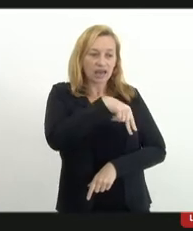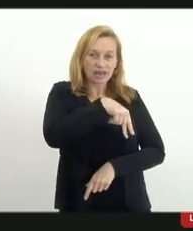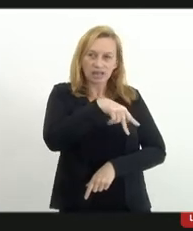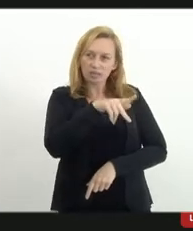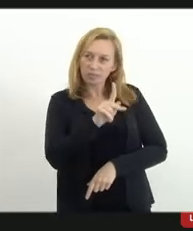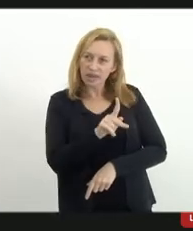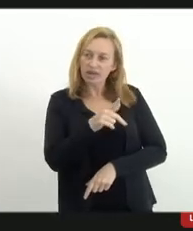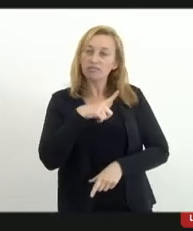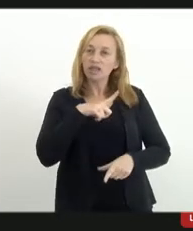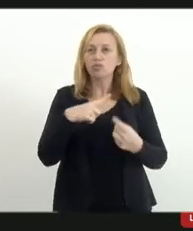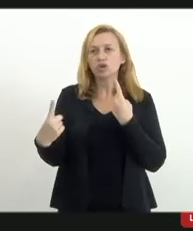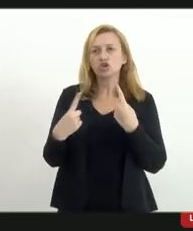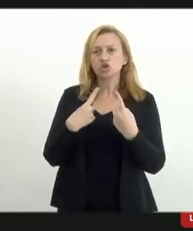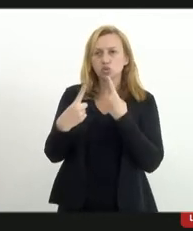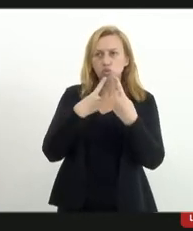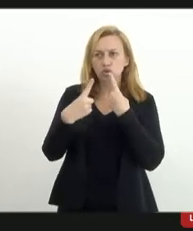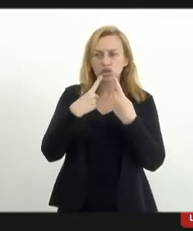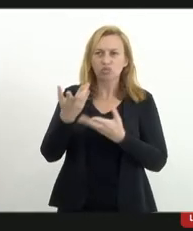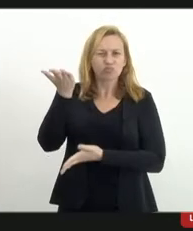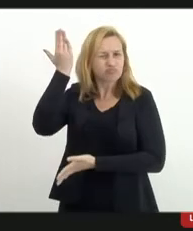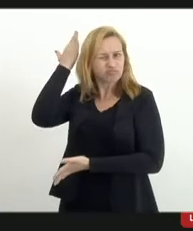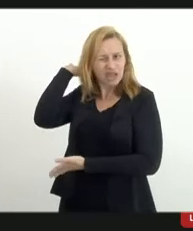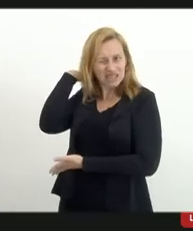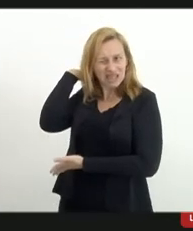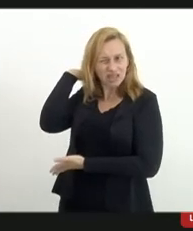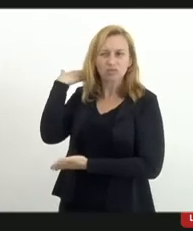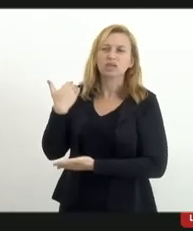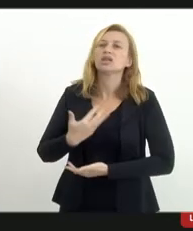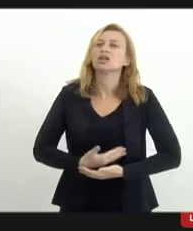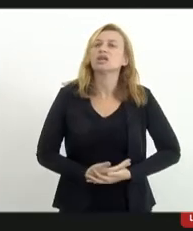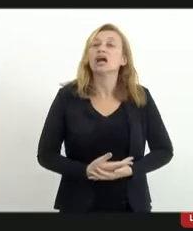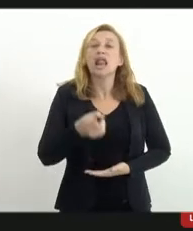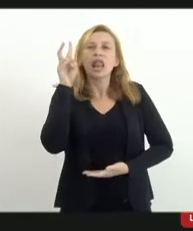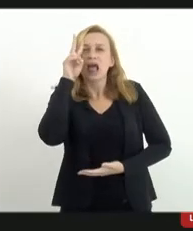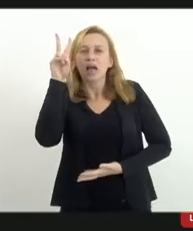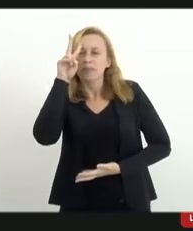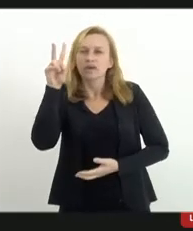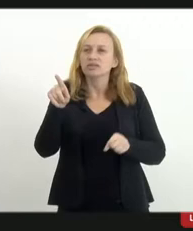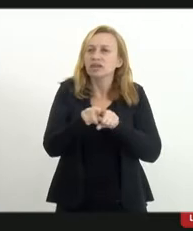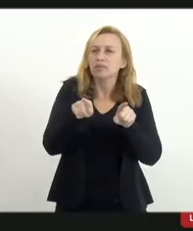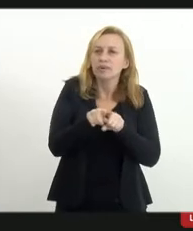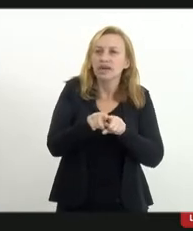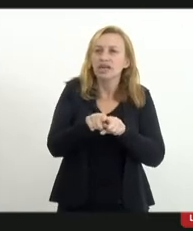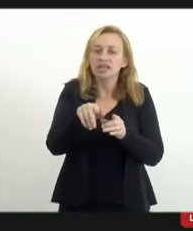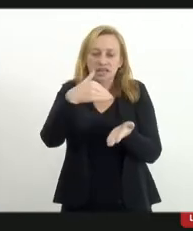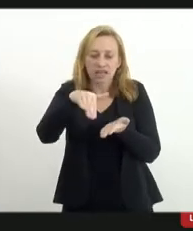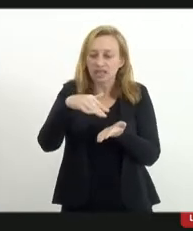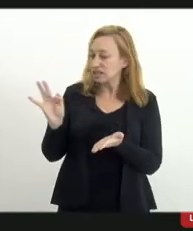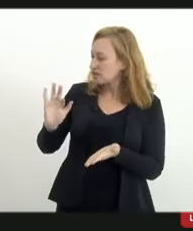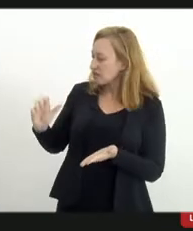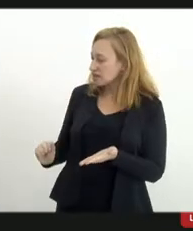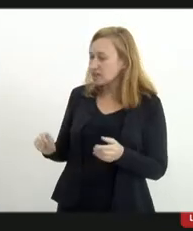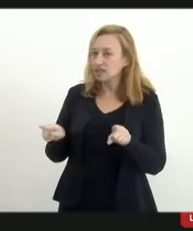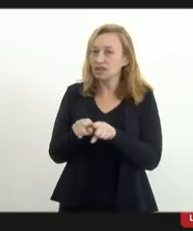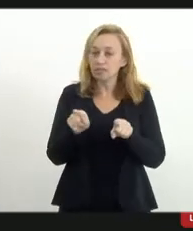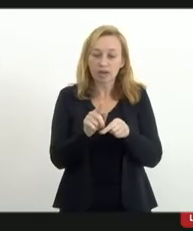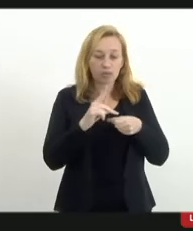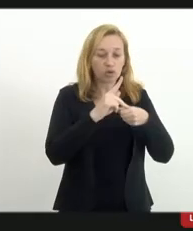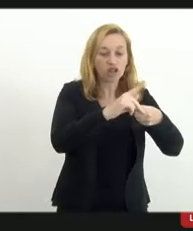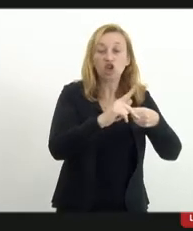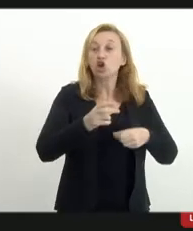uma discussão do passado, né, lembrando que a Secretaria de Fazenda e a Procuradoria nunca